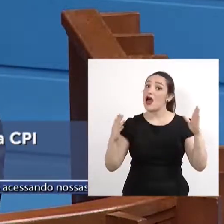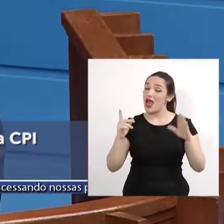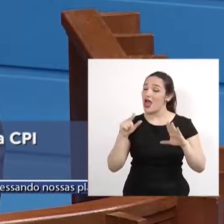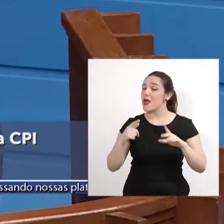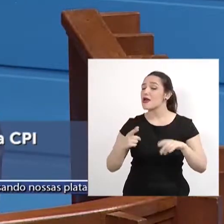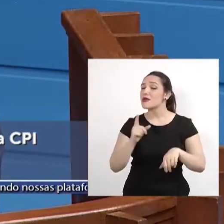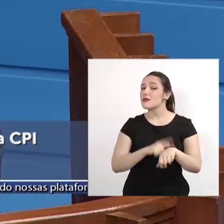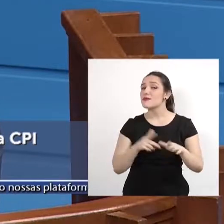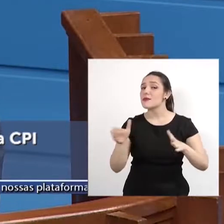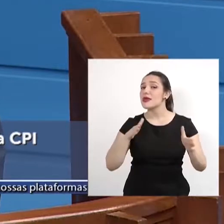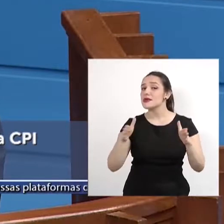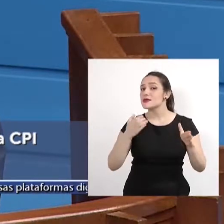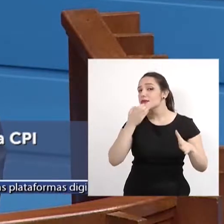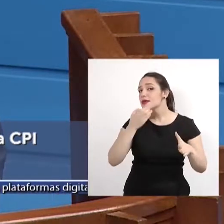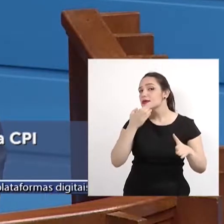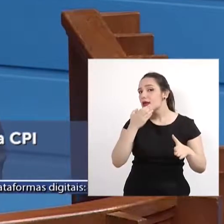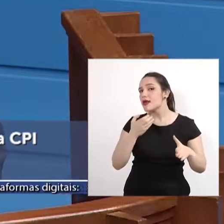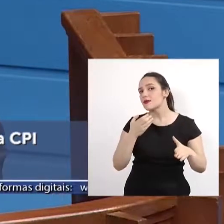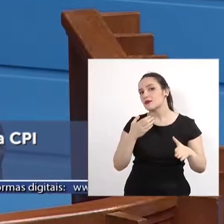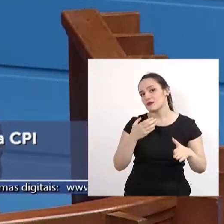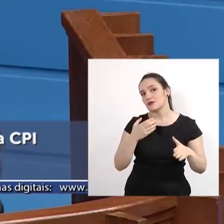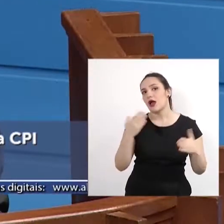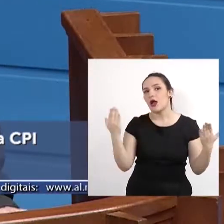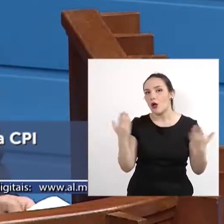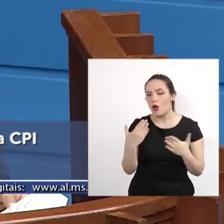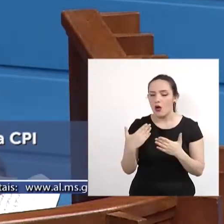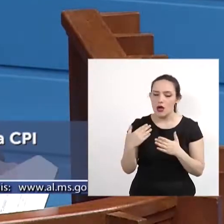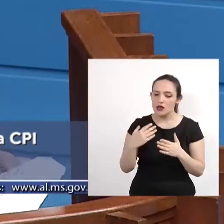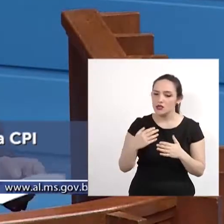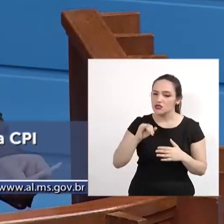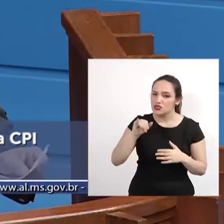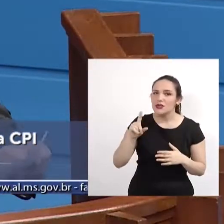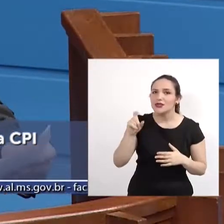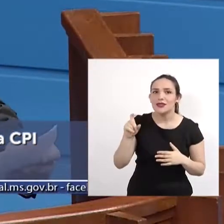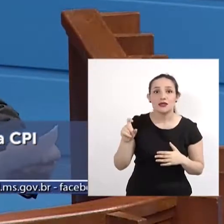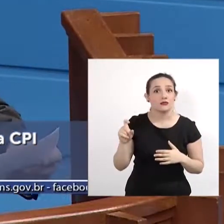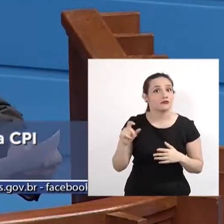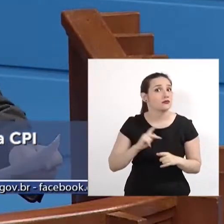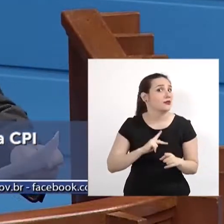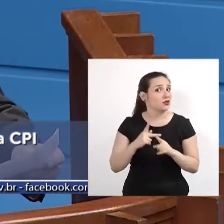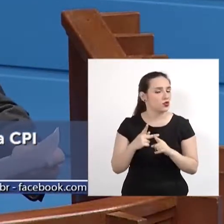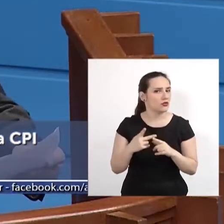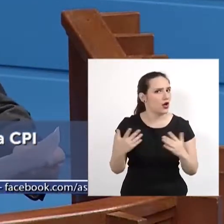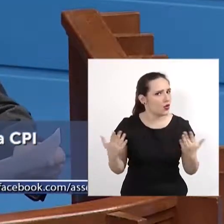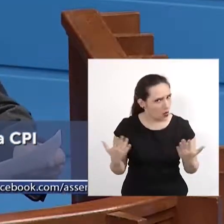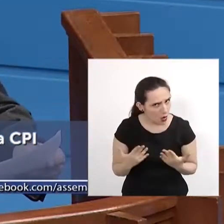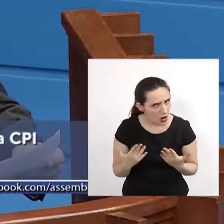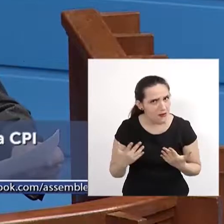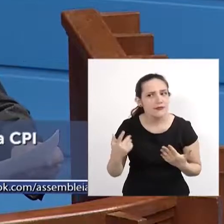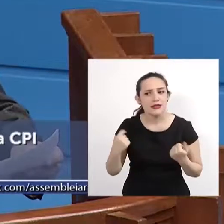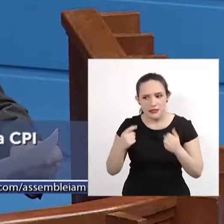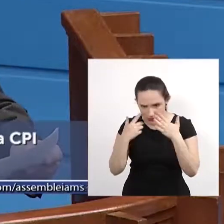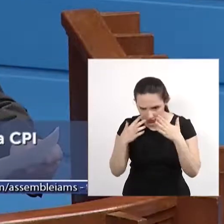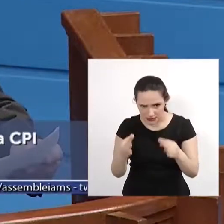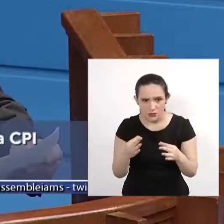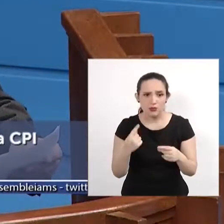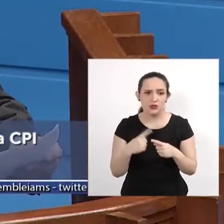acontecer agora, nesses meses que se avizinham. E por isso mesmo essa CPI vem em boa